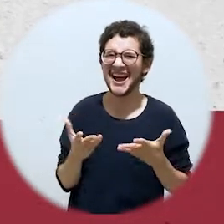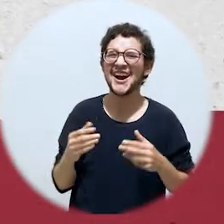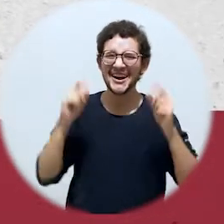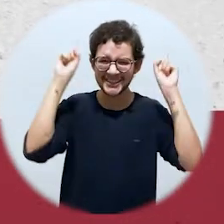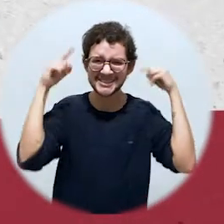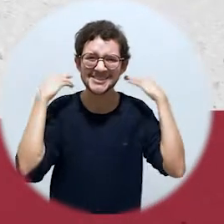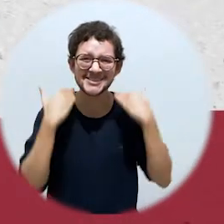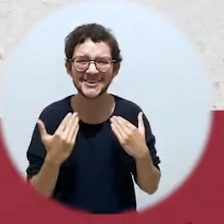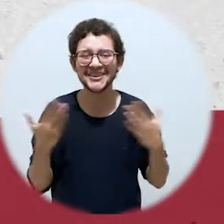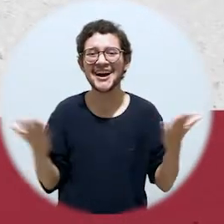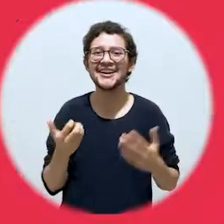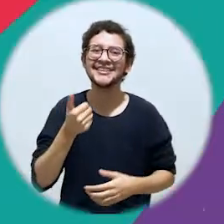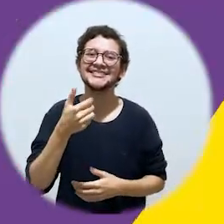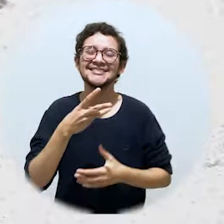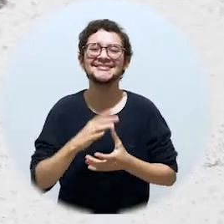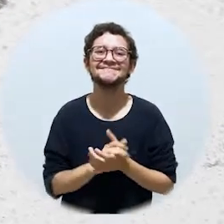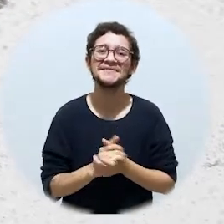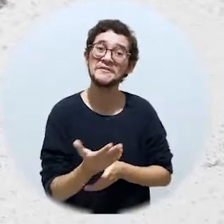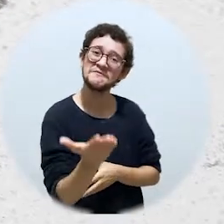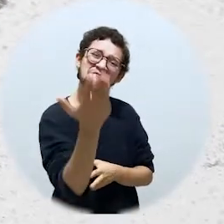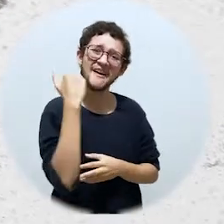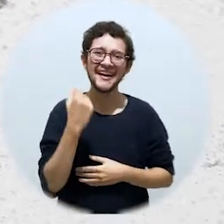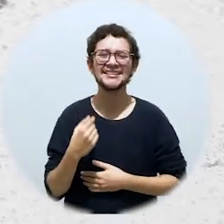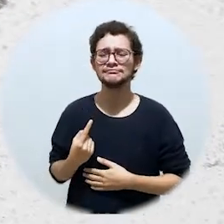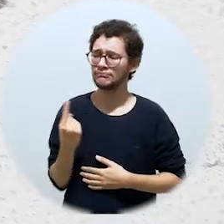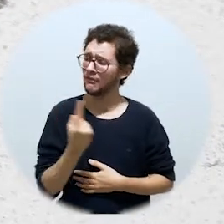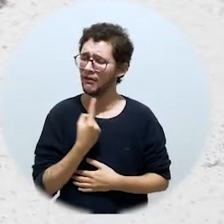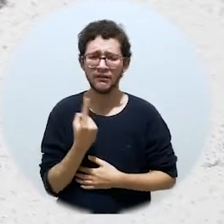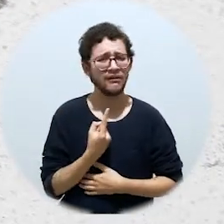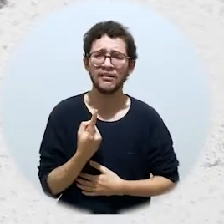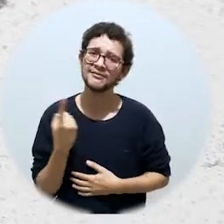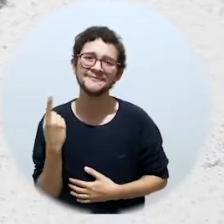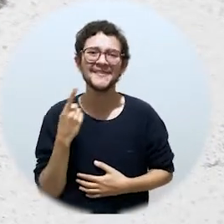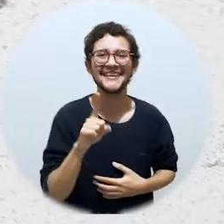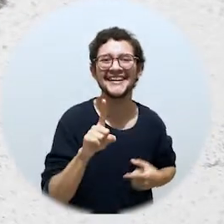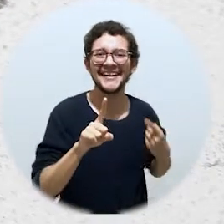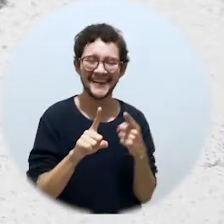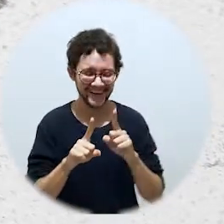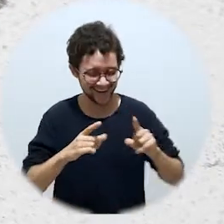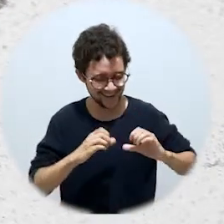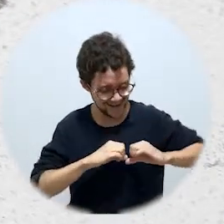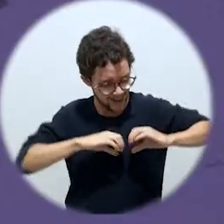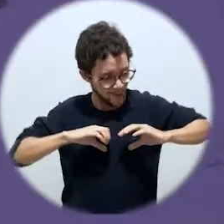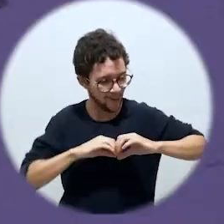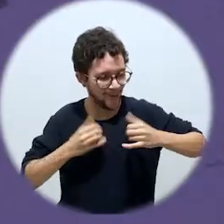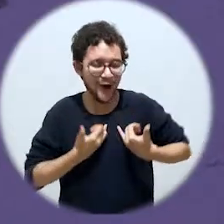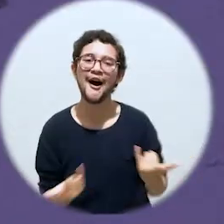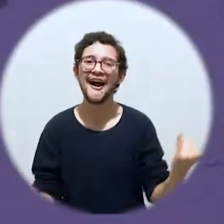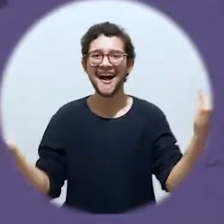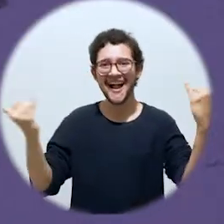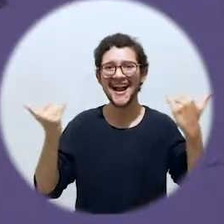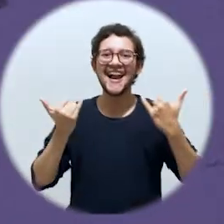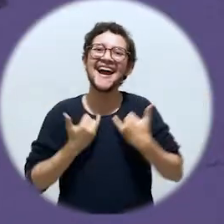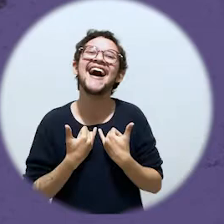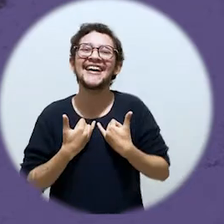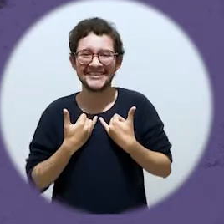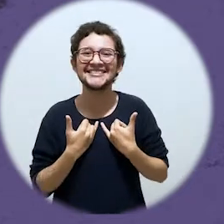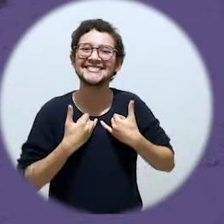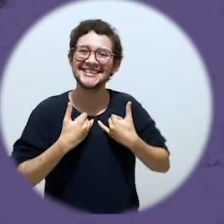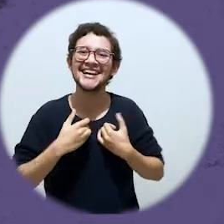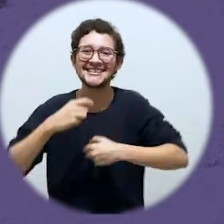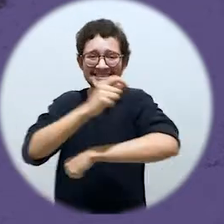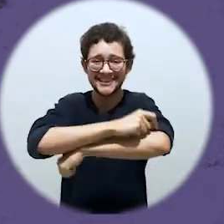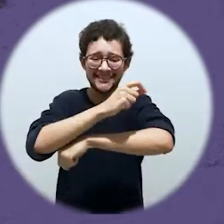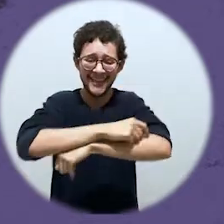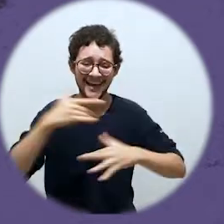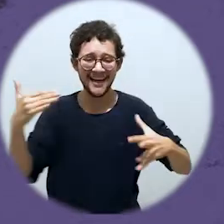é Isolda, agora é 13. E ninguém fica só se escutar